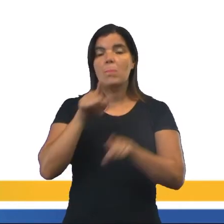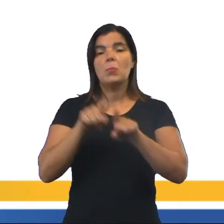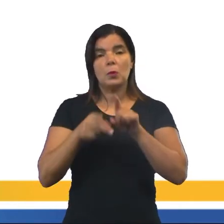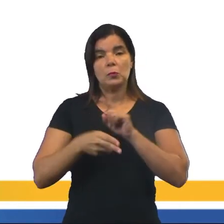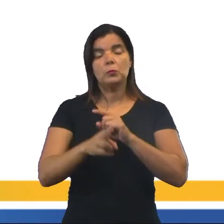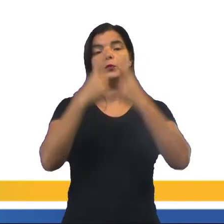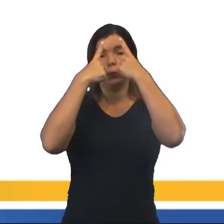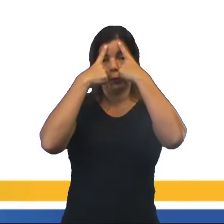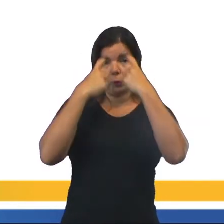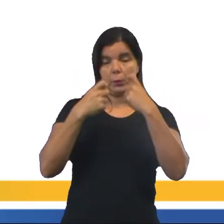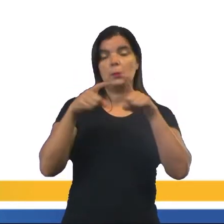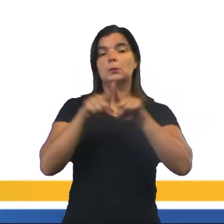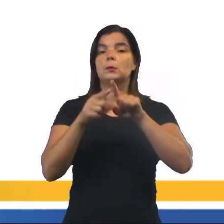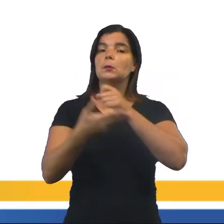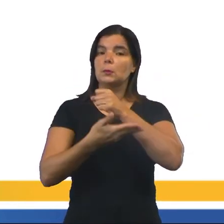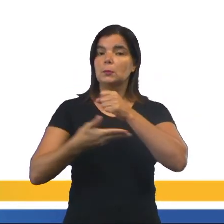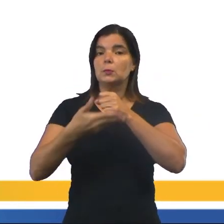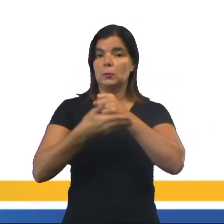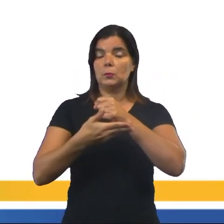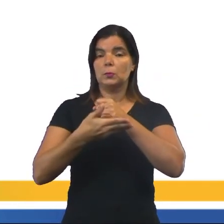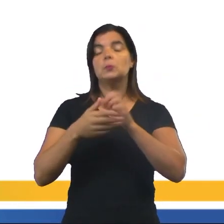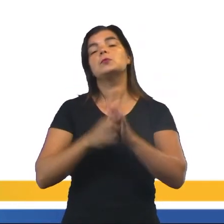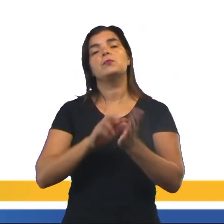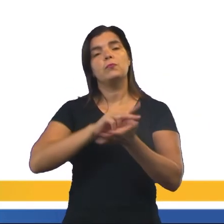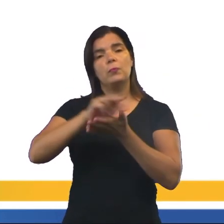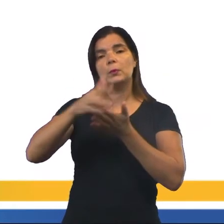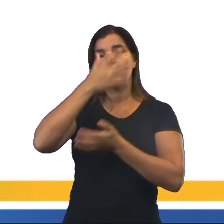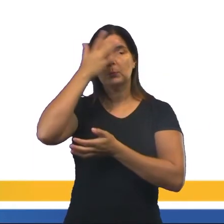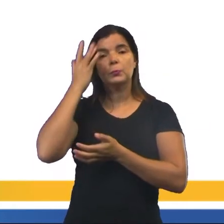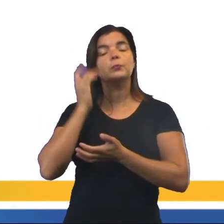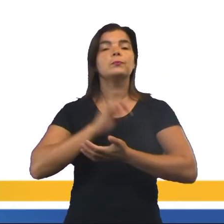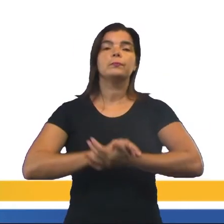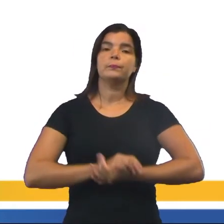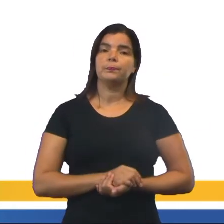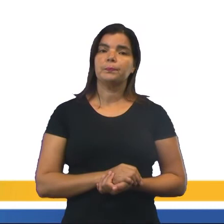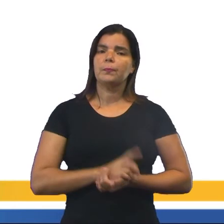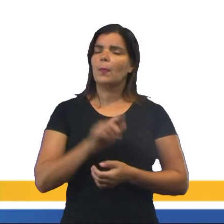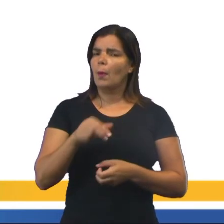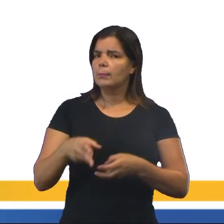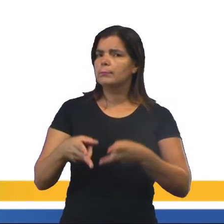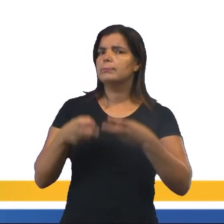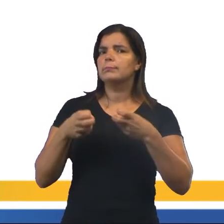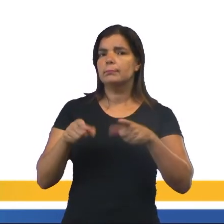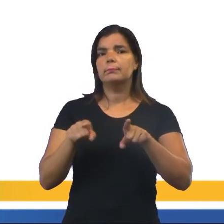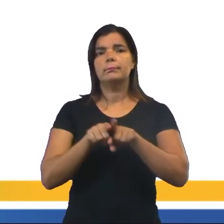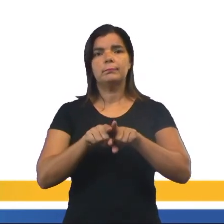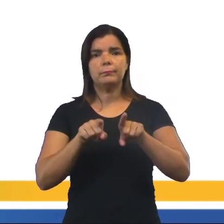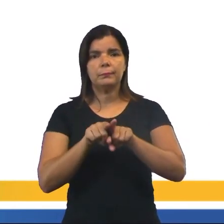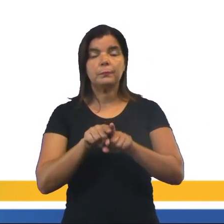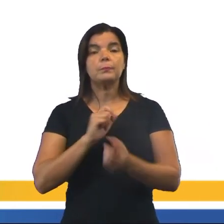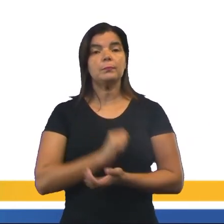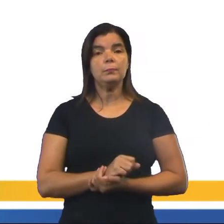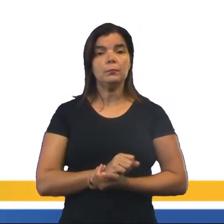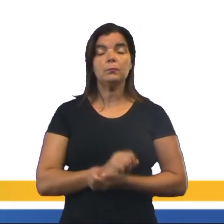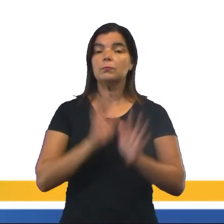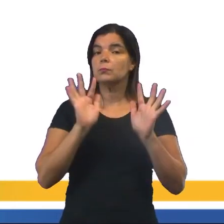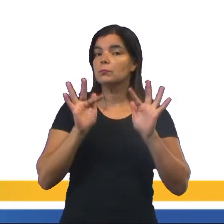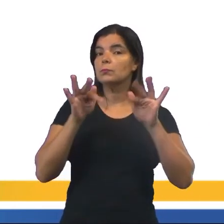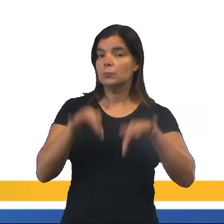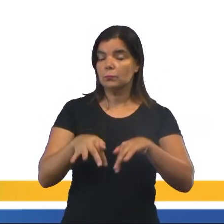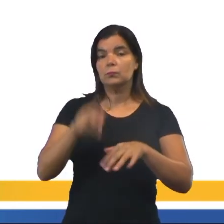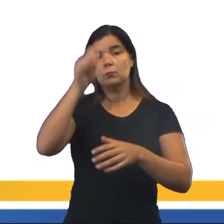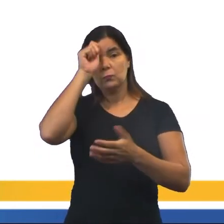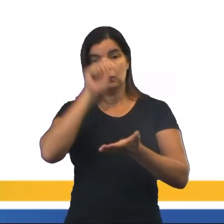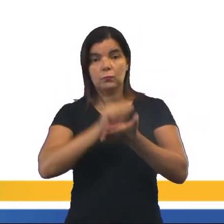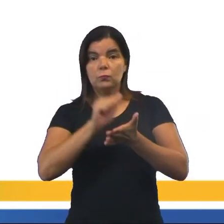de violência baseada em gênero. É perceptível, portanto, que a conclusão do